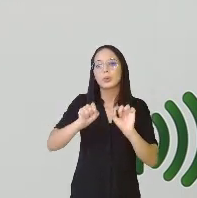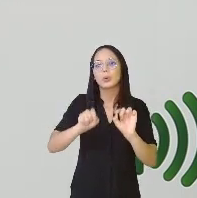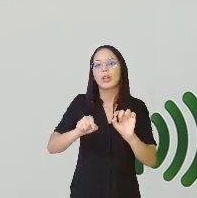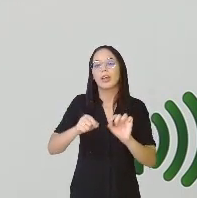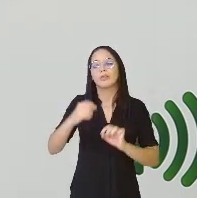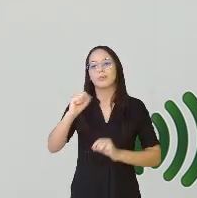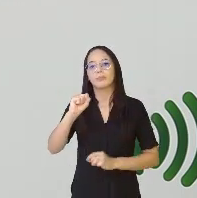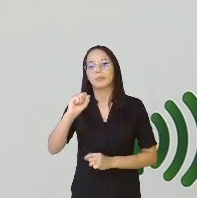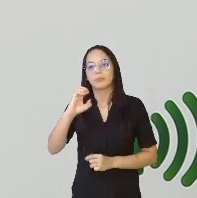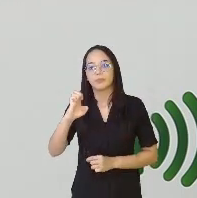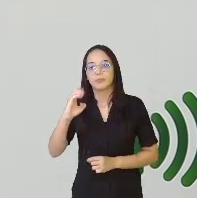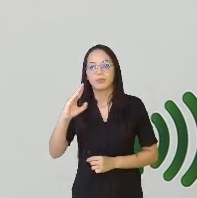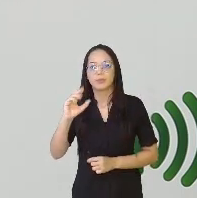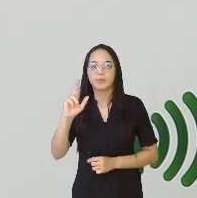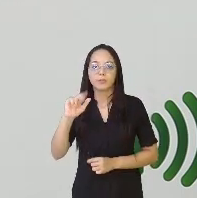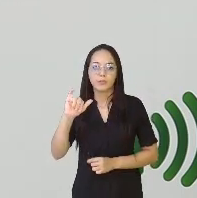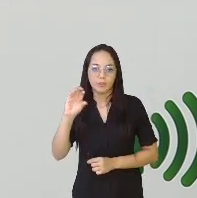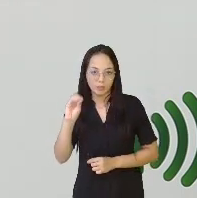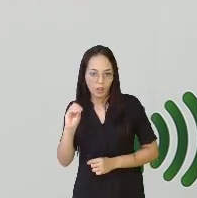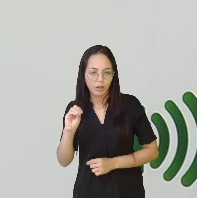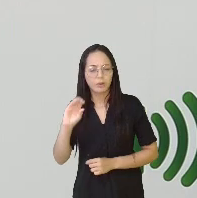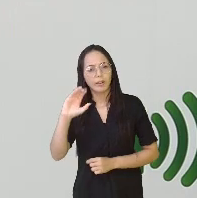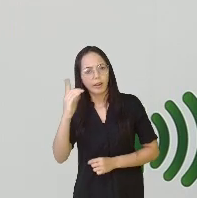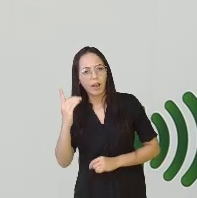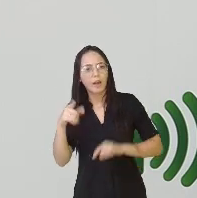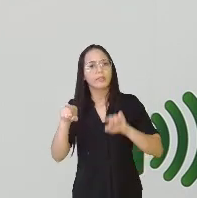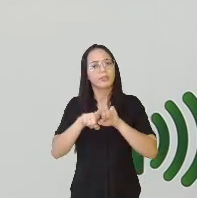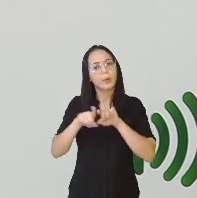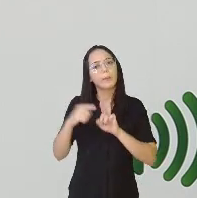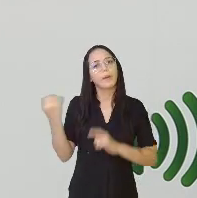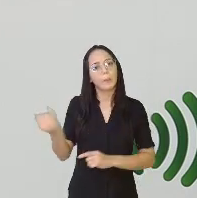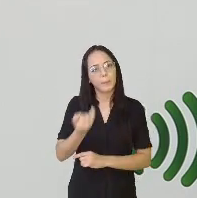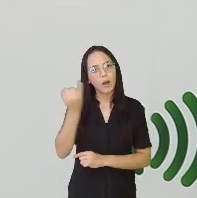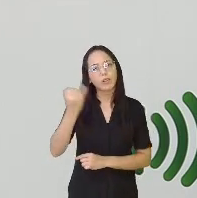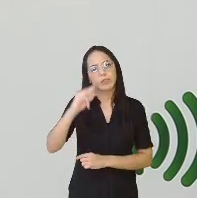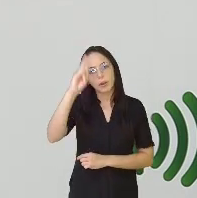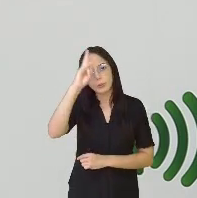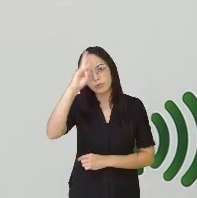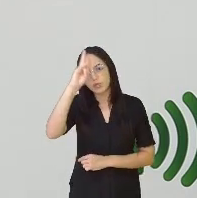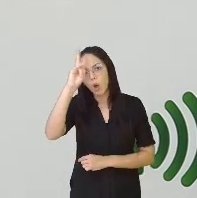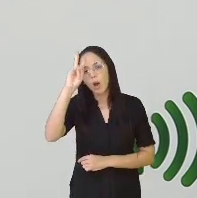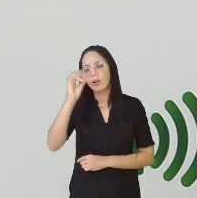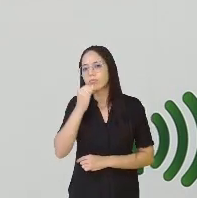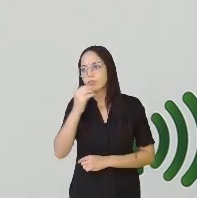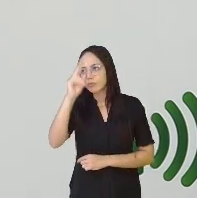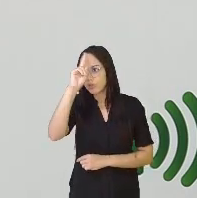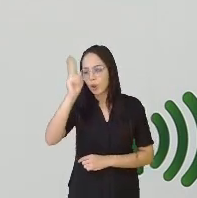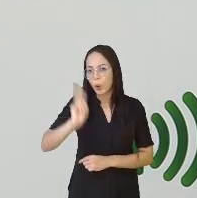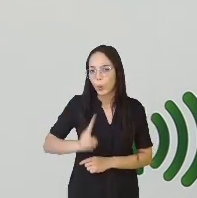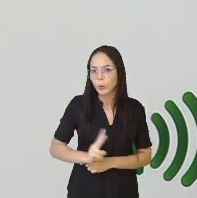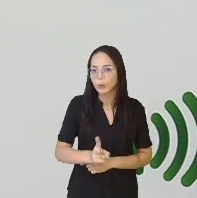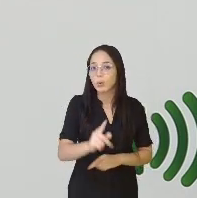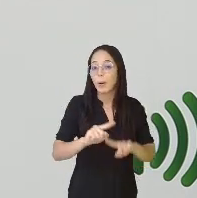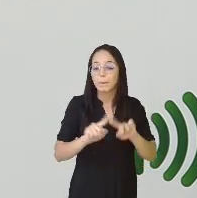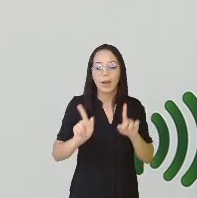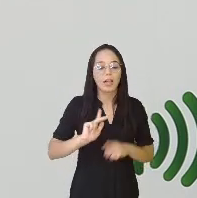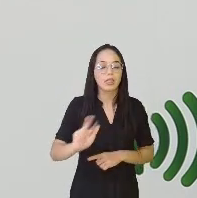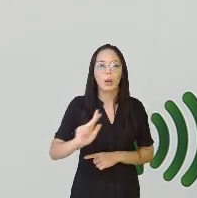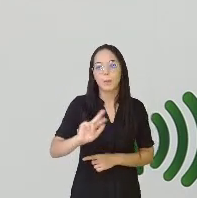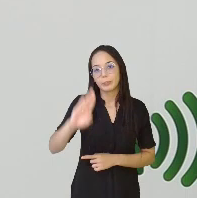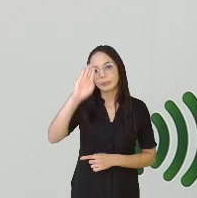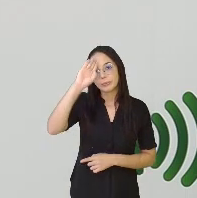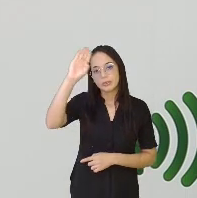personagens secundários. Eles são importantes também à história, para que a história tenha vida, mas não é o